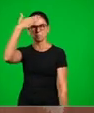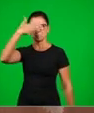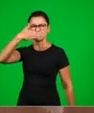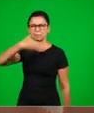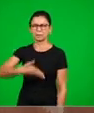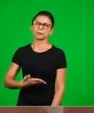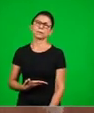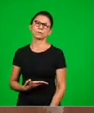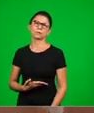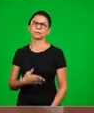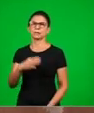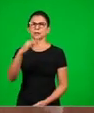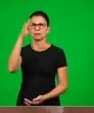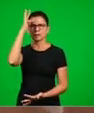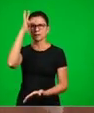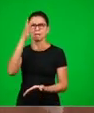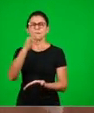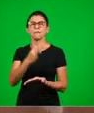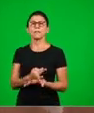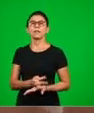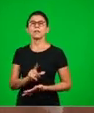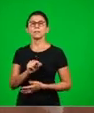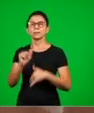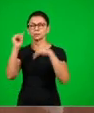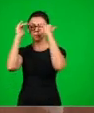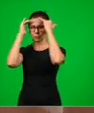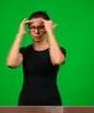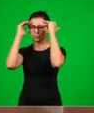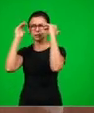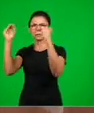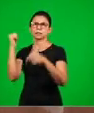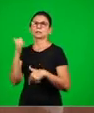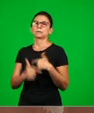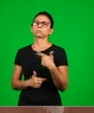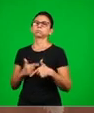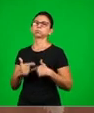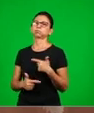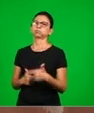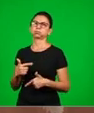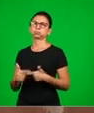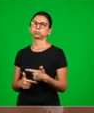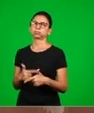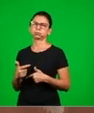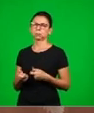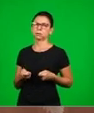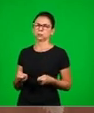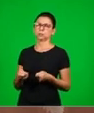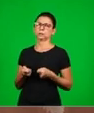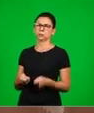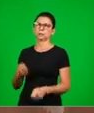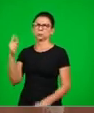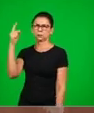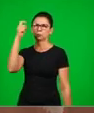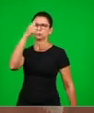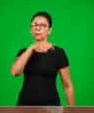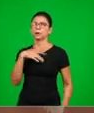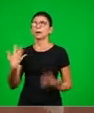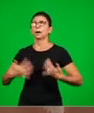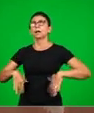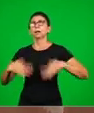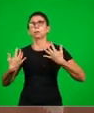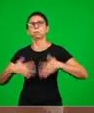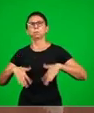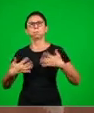provas é fé em obediência. Estamos nas lutas, na perseguição, na dificuldade, na aflição, estamos vivendo